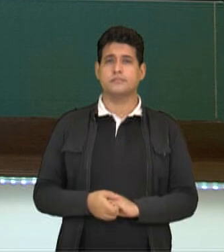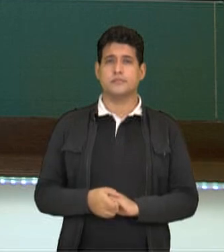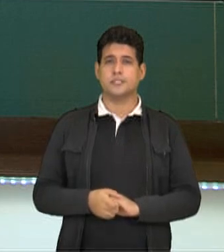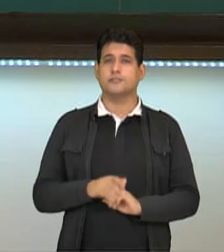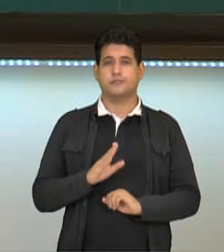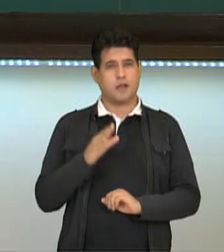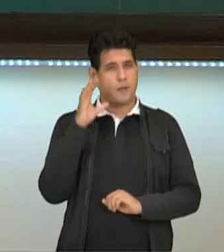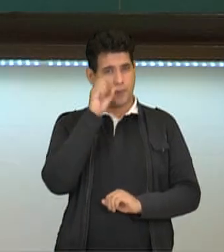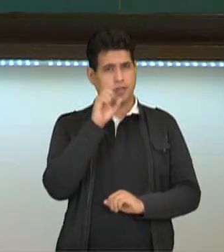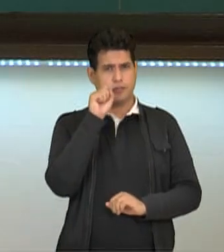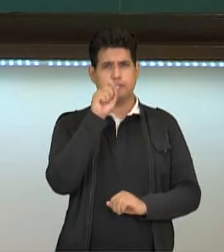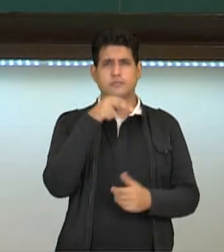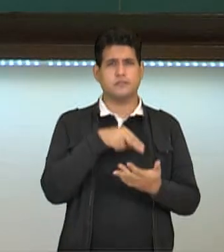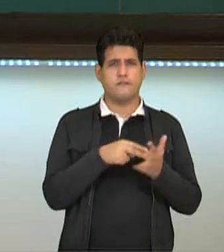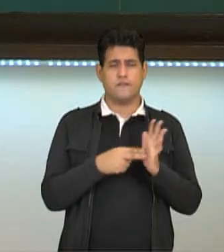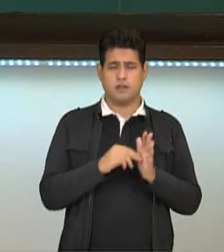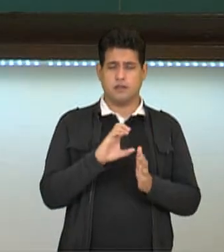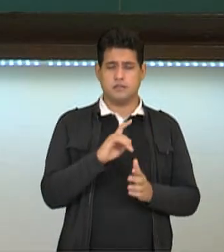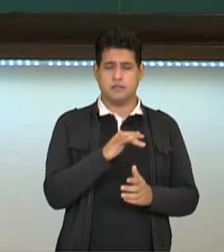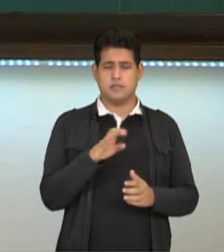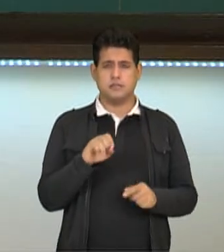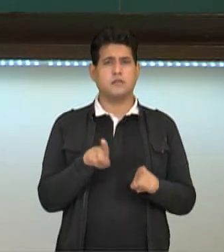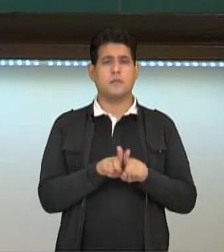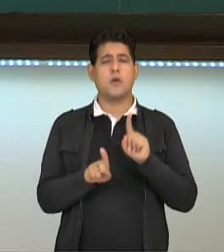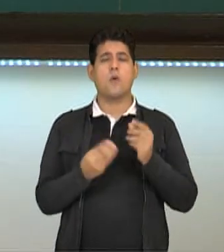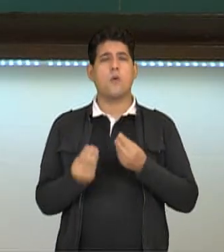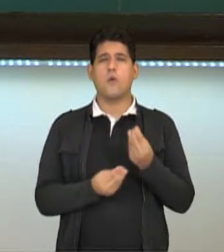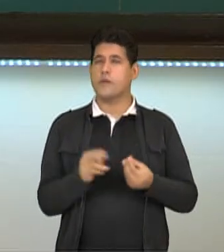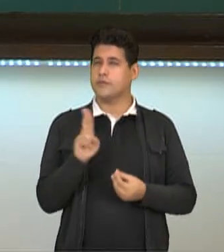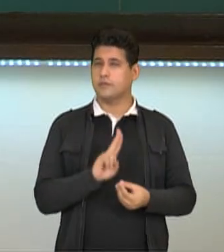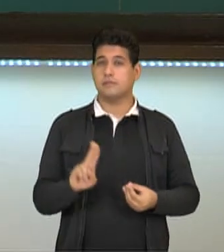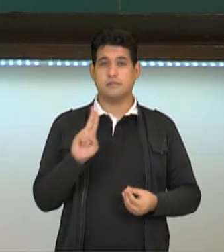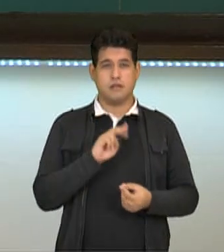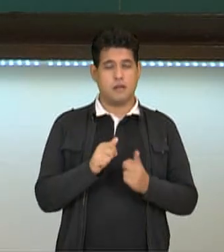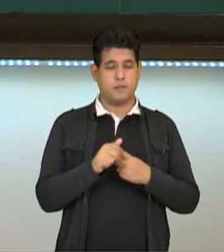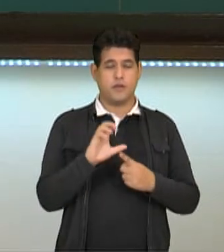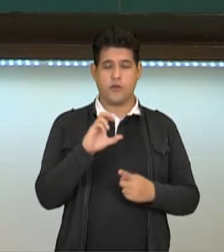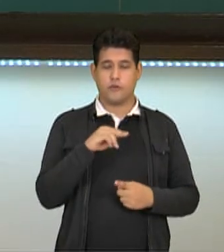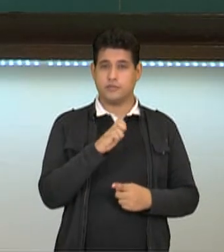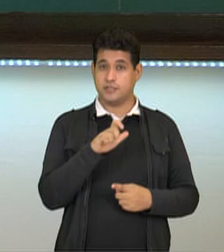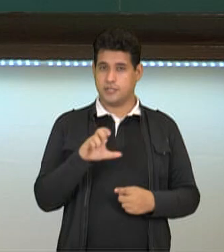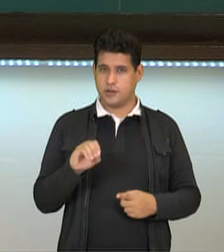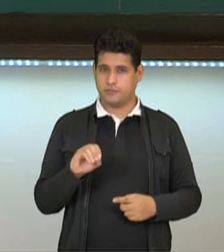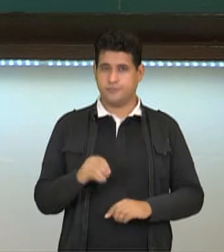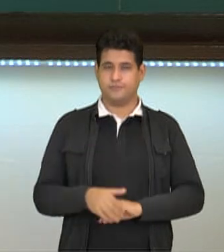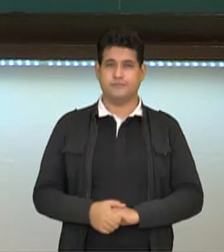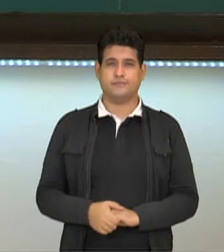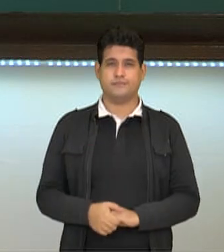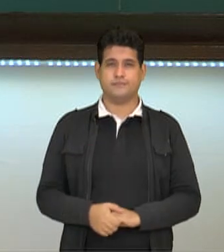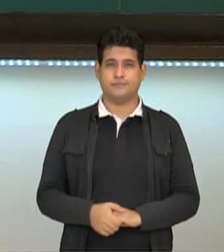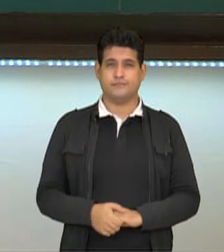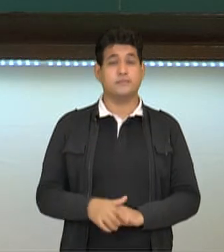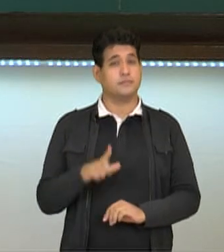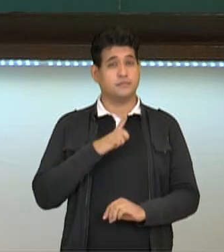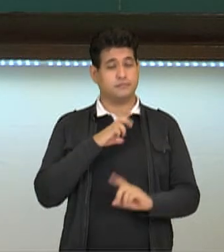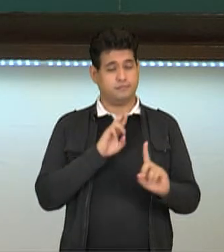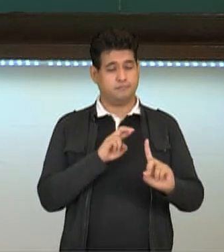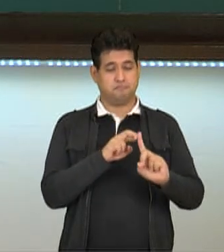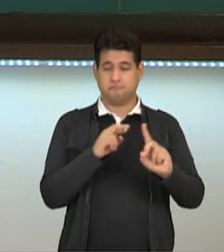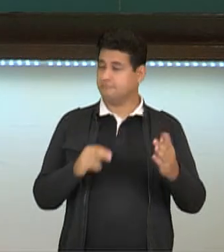gente aprendeu, né, o que é uma citação, como usar a first conditional nas citações. Temos então